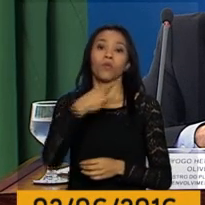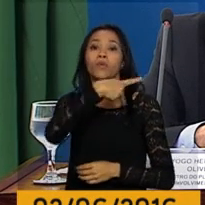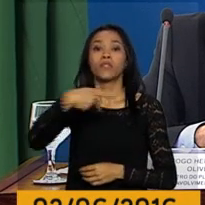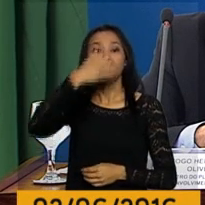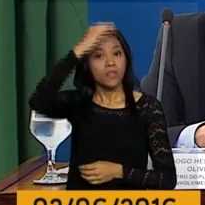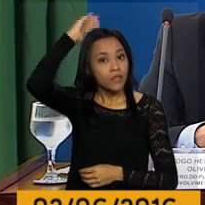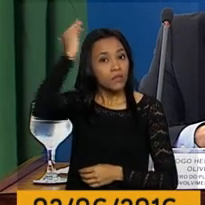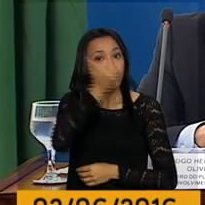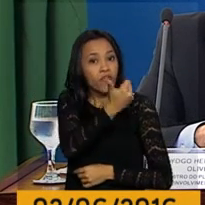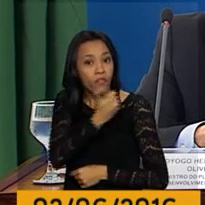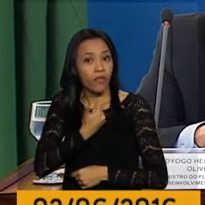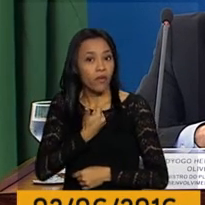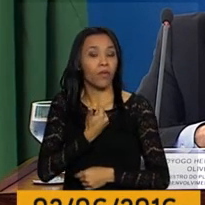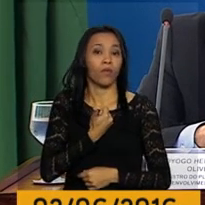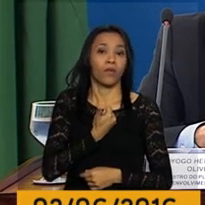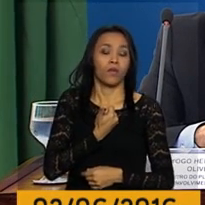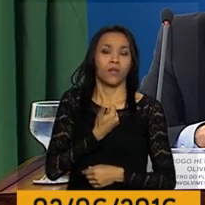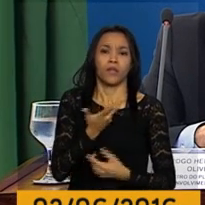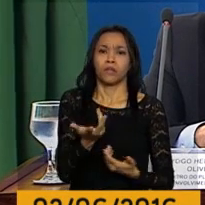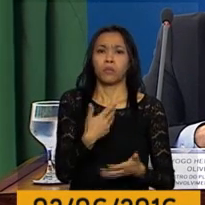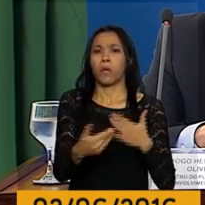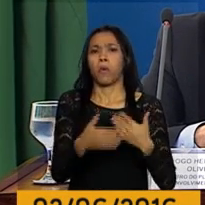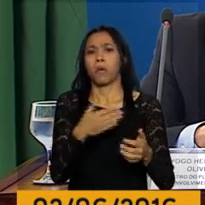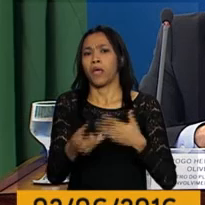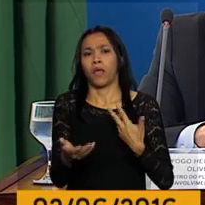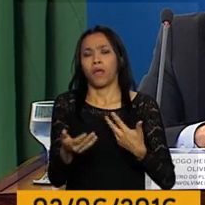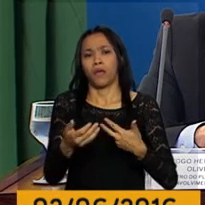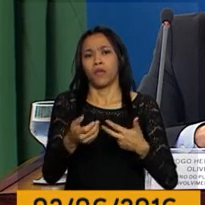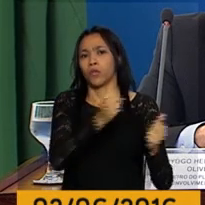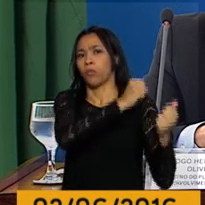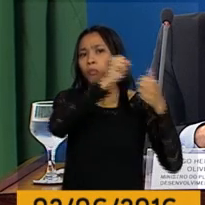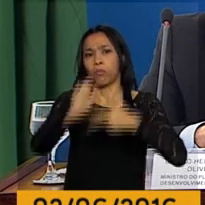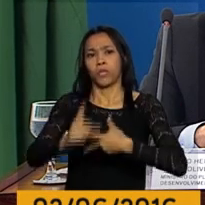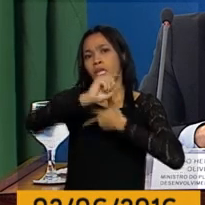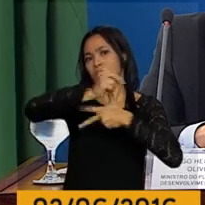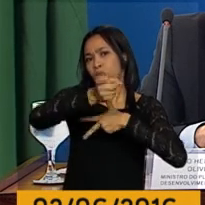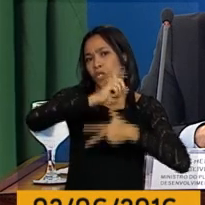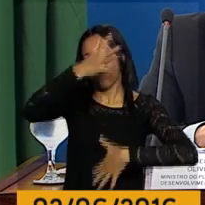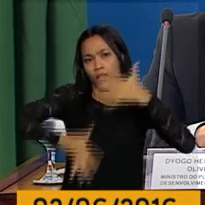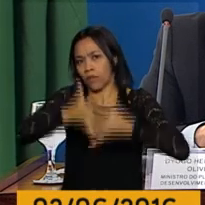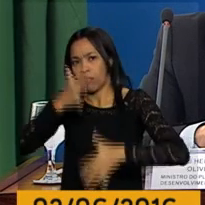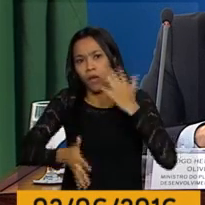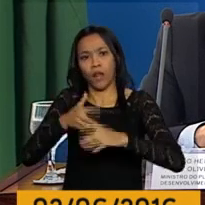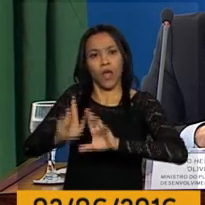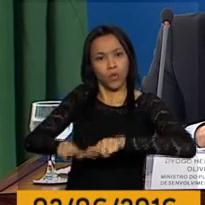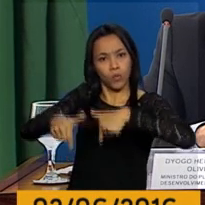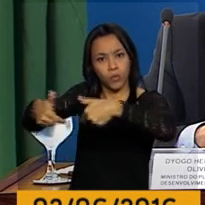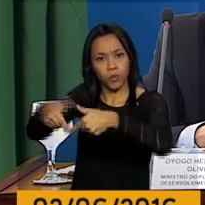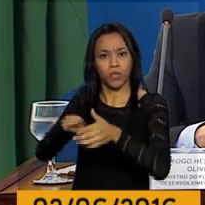alguma de qualquer ato do Poder Executivo que vai interferir na boa performance da Operação Lava Jato. Eu cumpro a